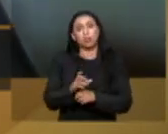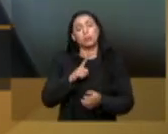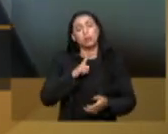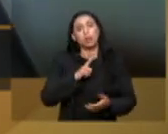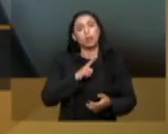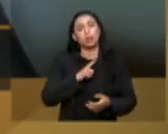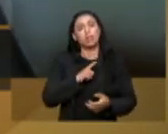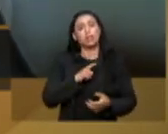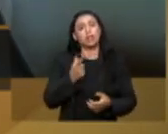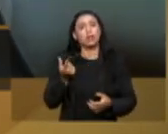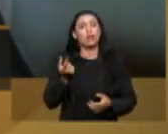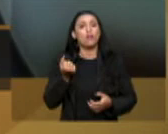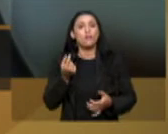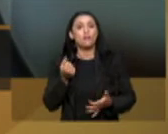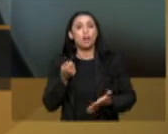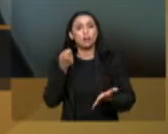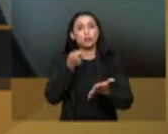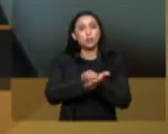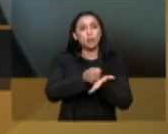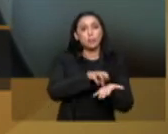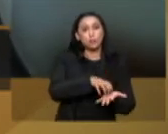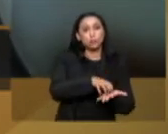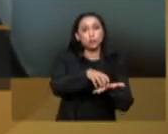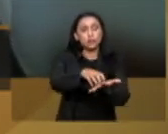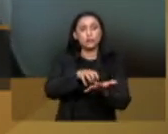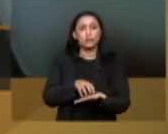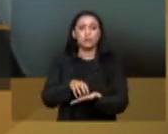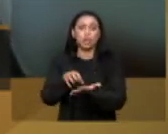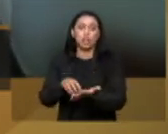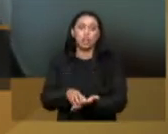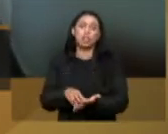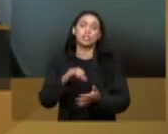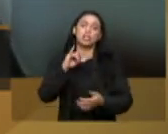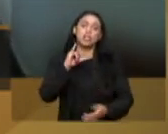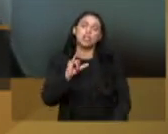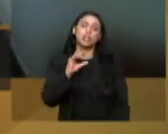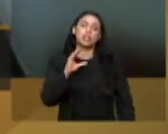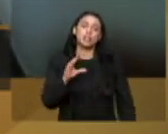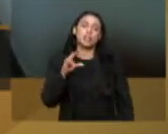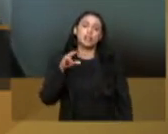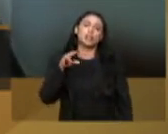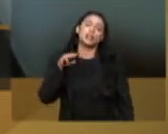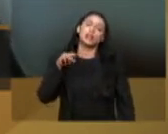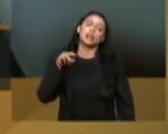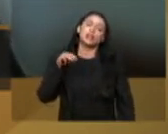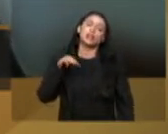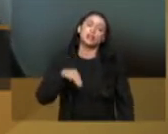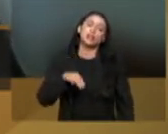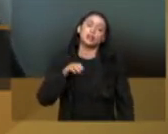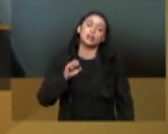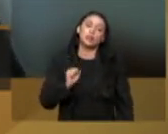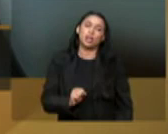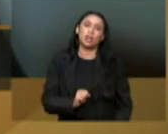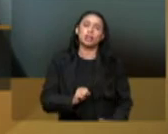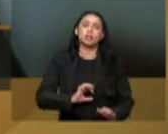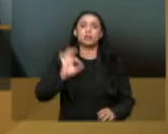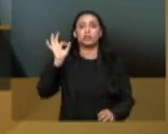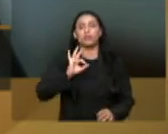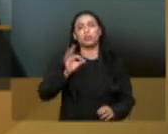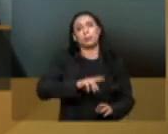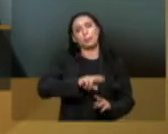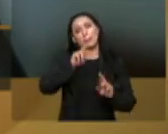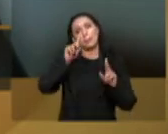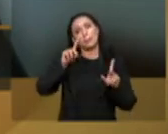frete e incidência de ICMS com alíquotas diversas. Fecho